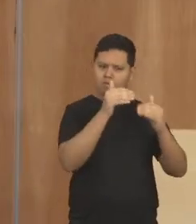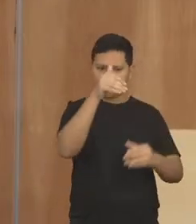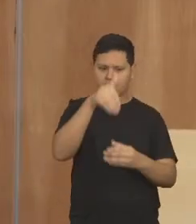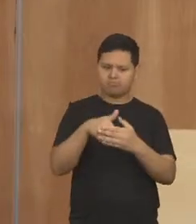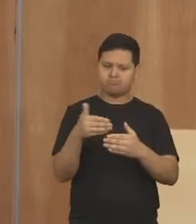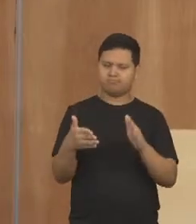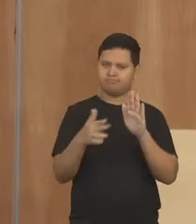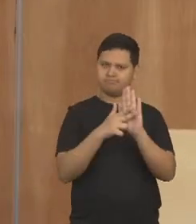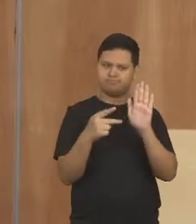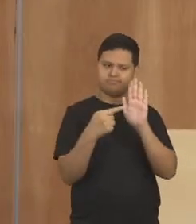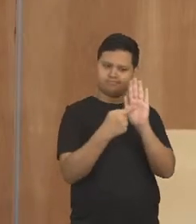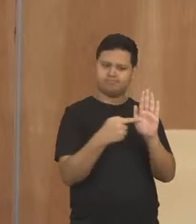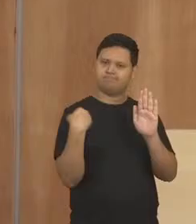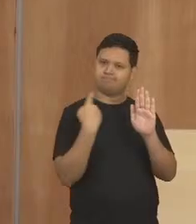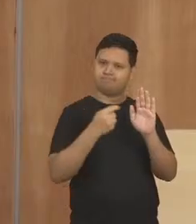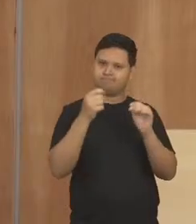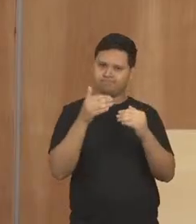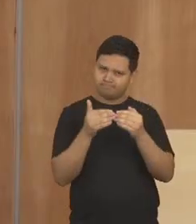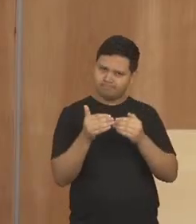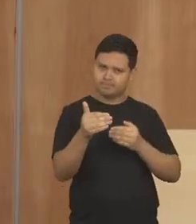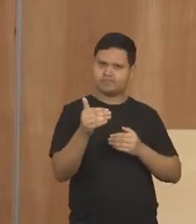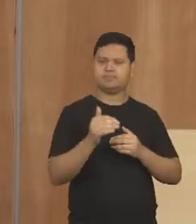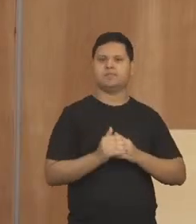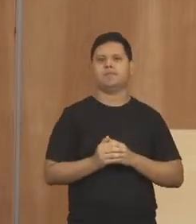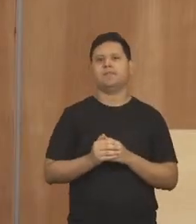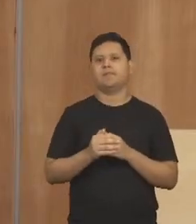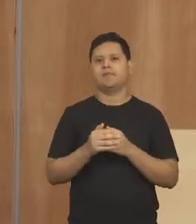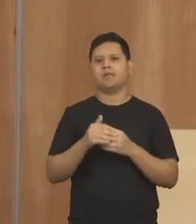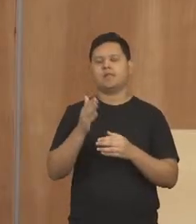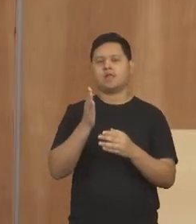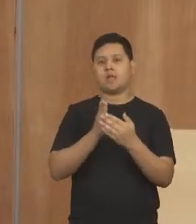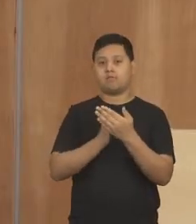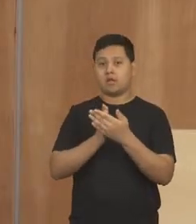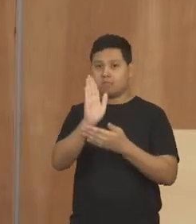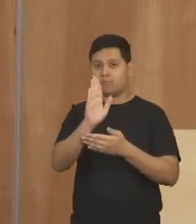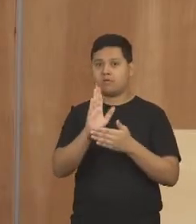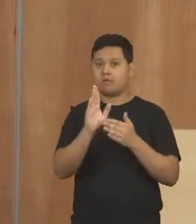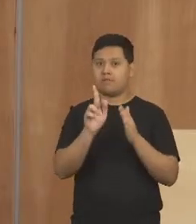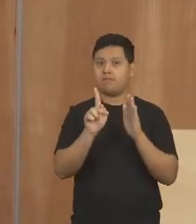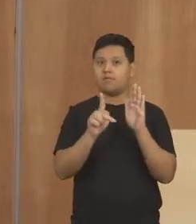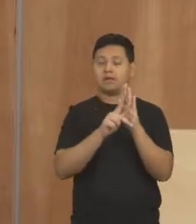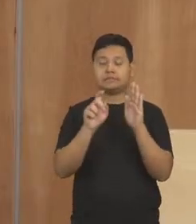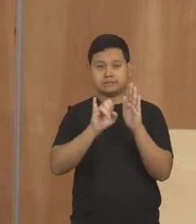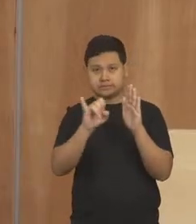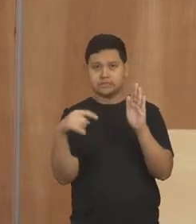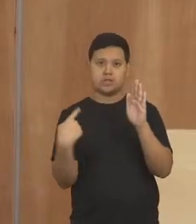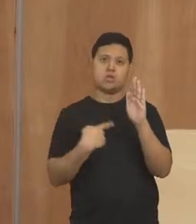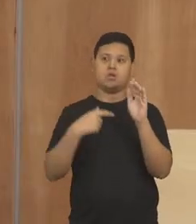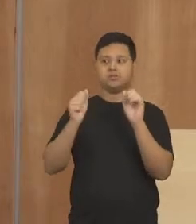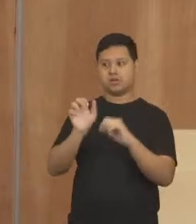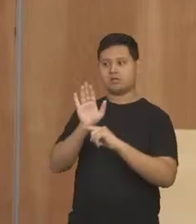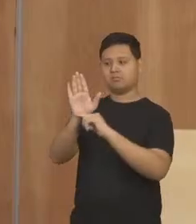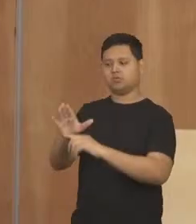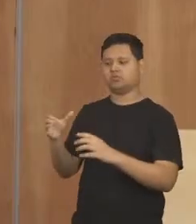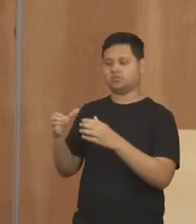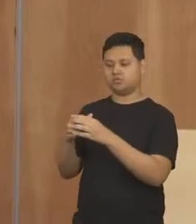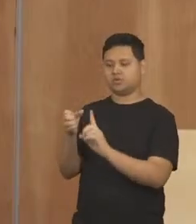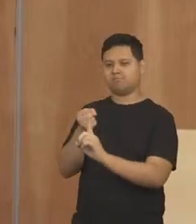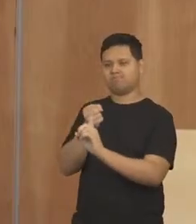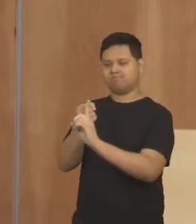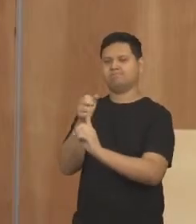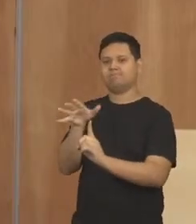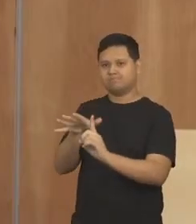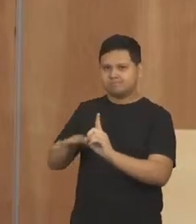para que nós possamos dar essa continuidade e, aprovando esse projeto aqui, nós podermos ajudar de forma direta e